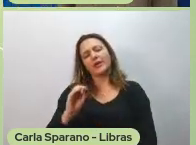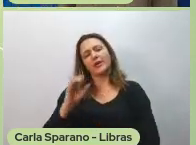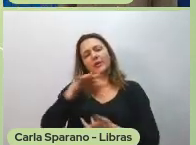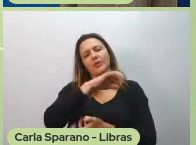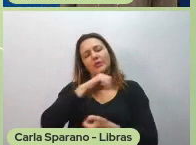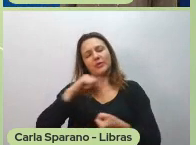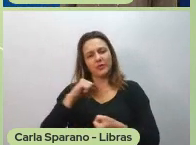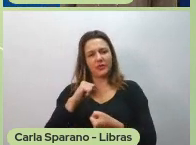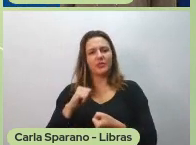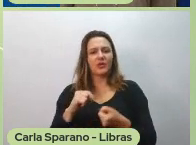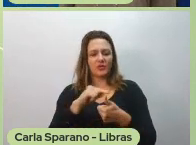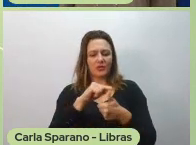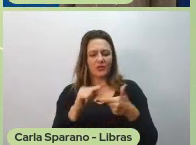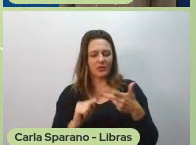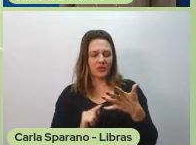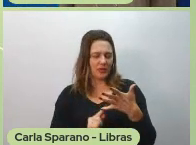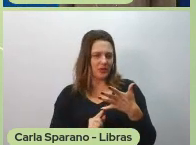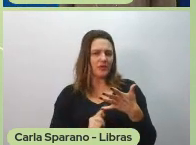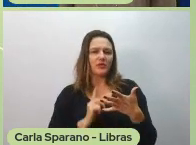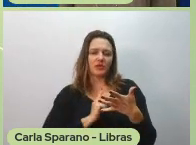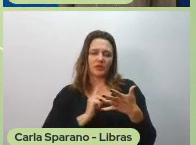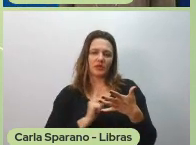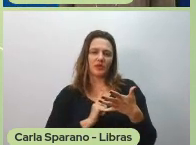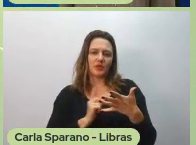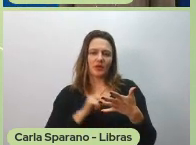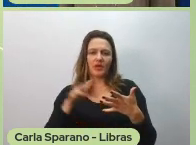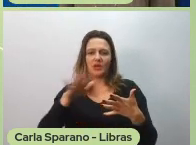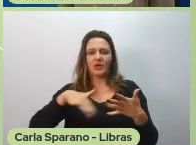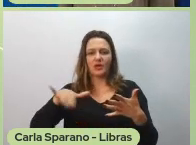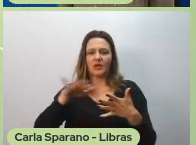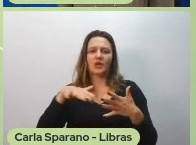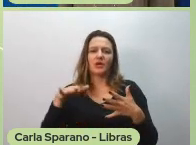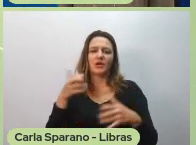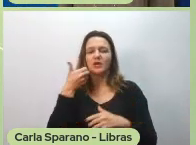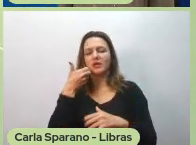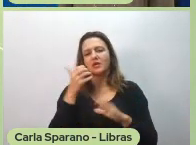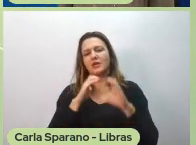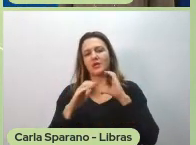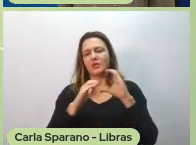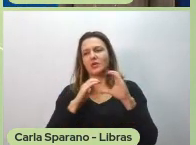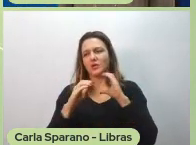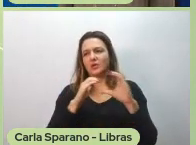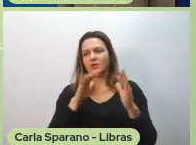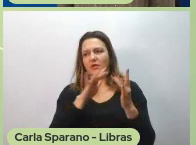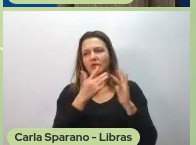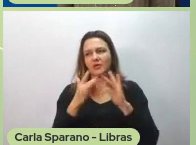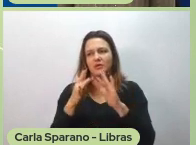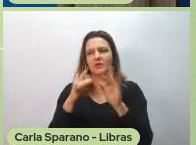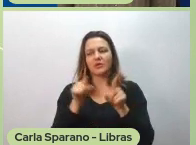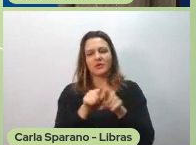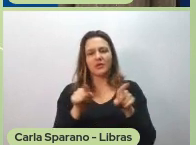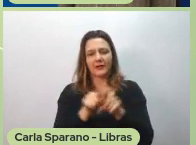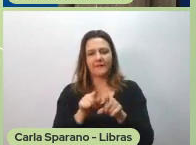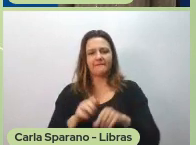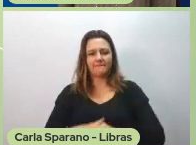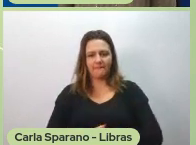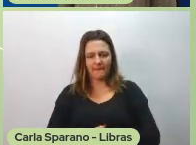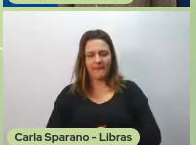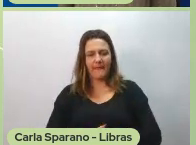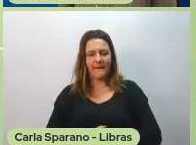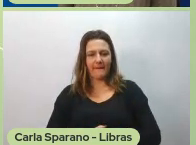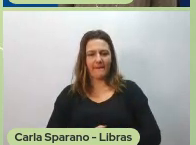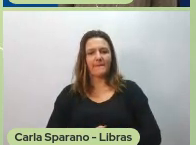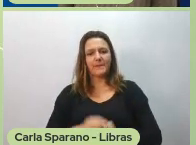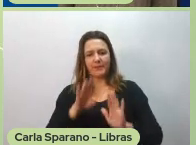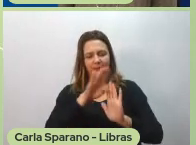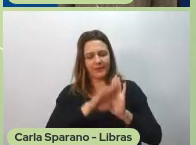aí que compõem o setor de telecomunicações, de conectividade, especificamente na agenda